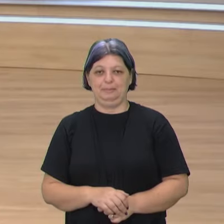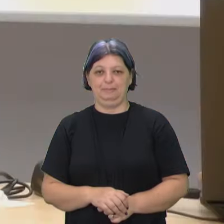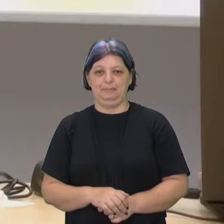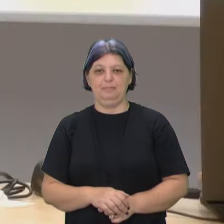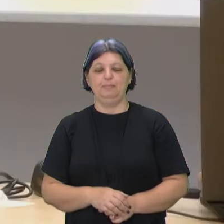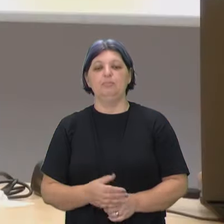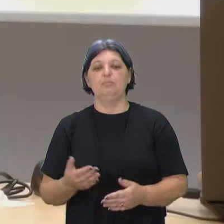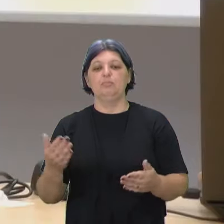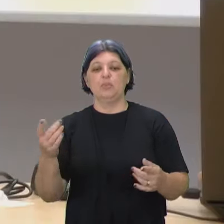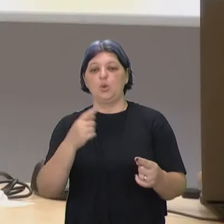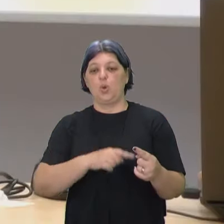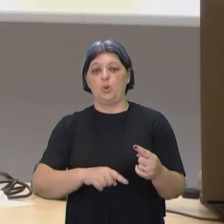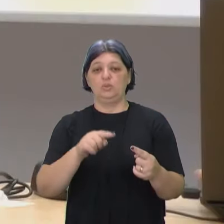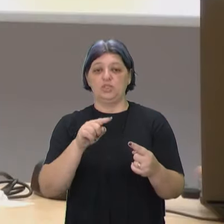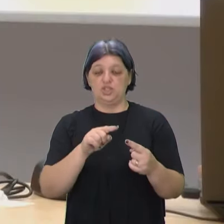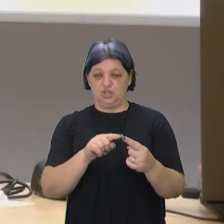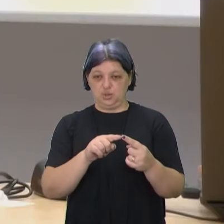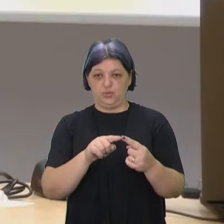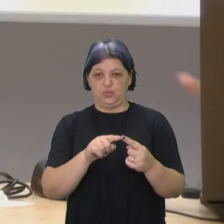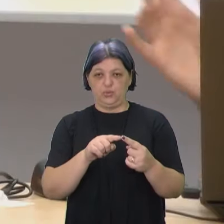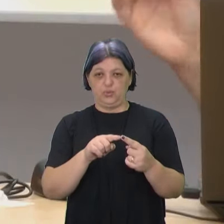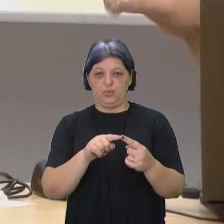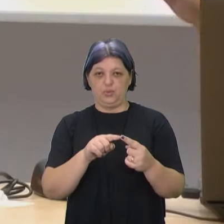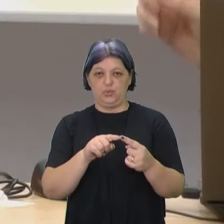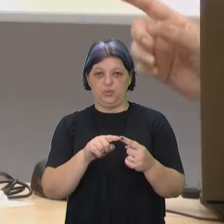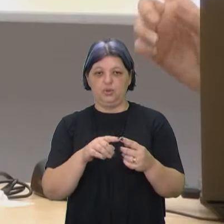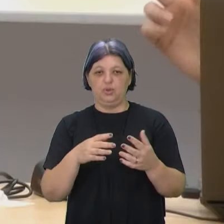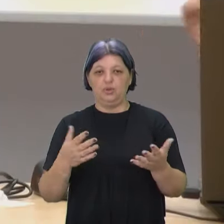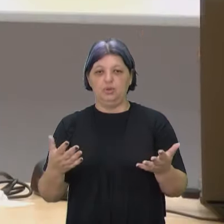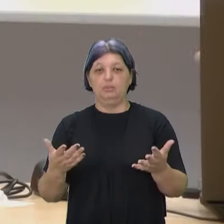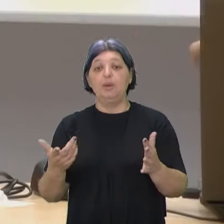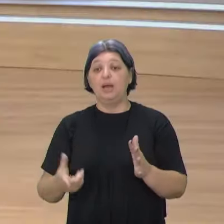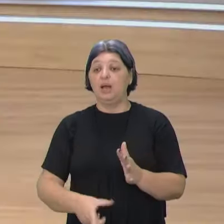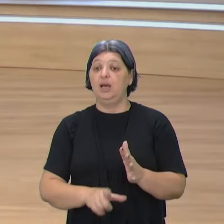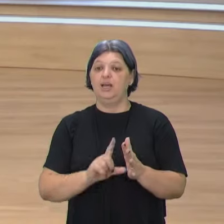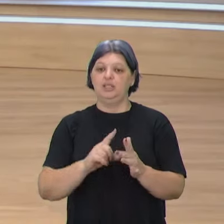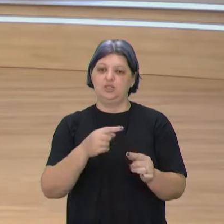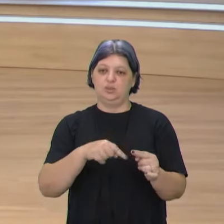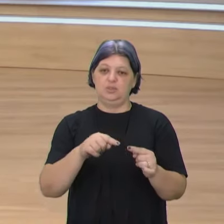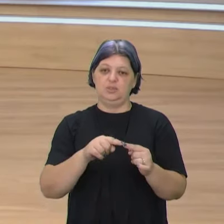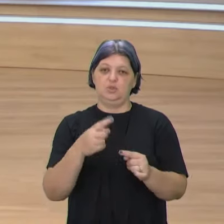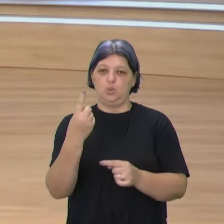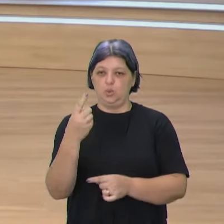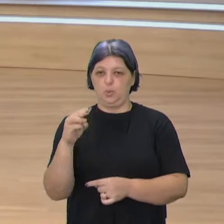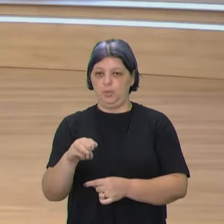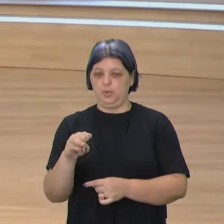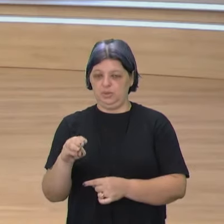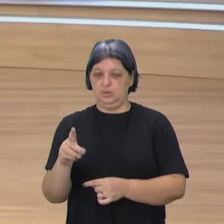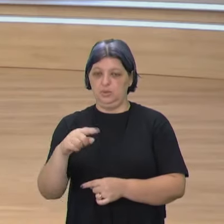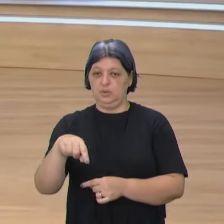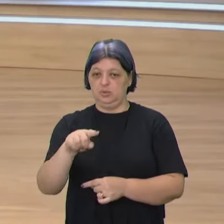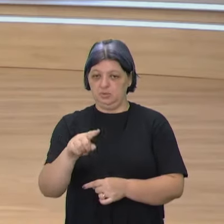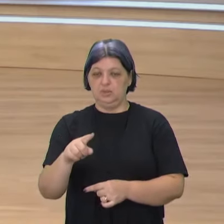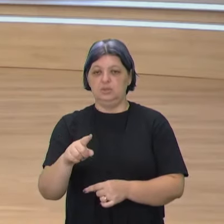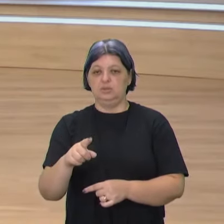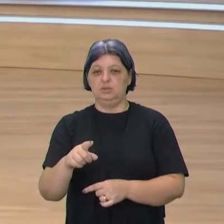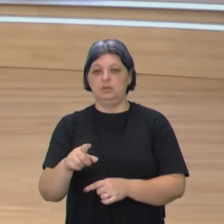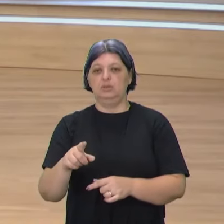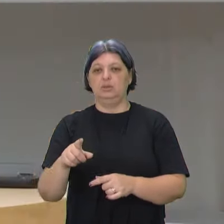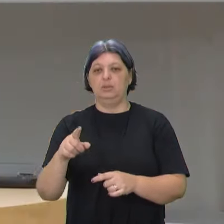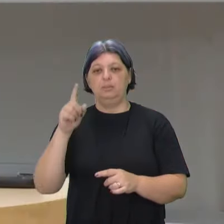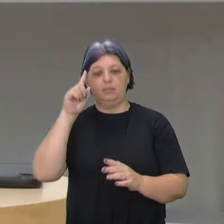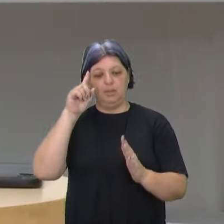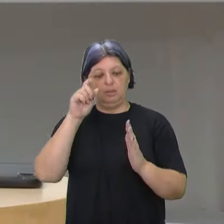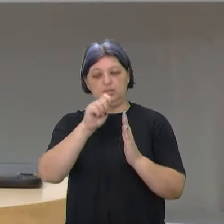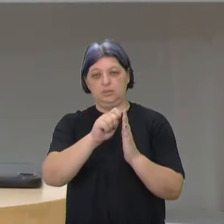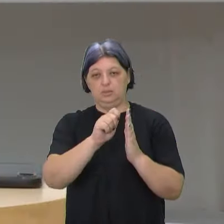os objetivos... Não, peraí. Antes dos objetivos, eu queria só dar um minutinho, pessoal, para vocês pegarem o diário de bordo,